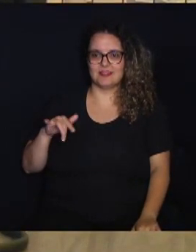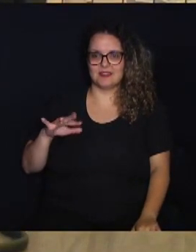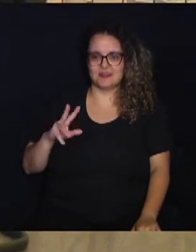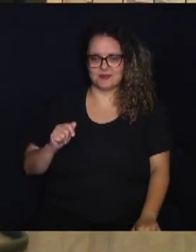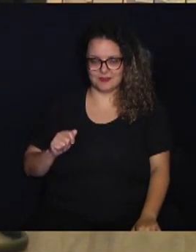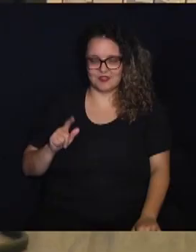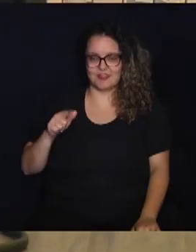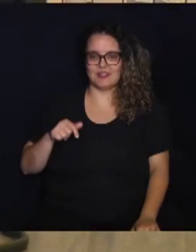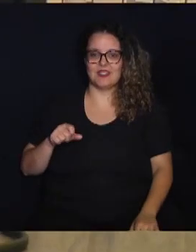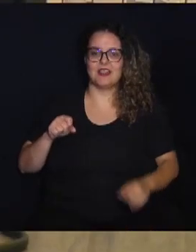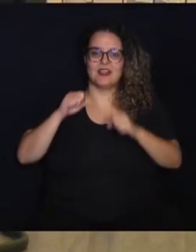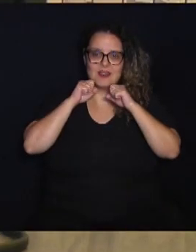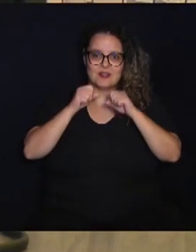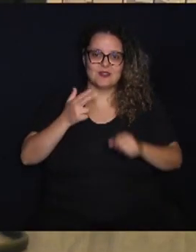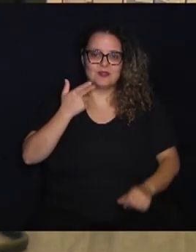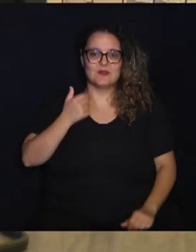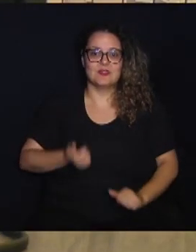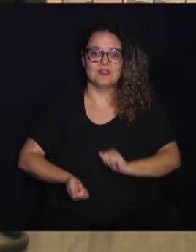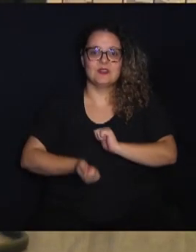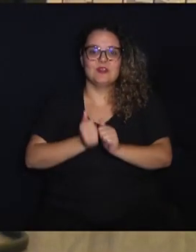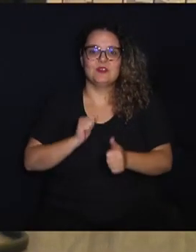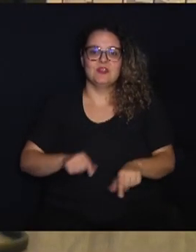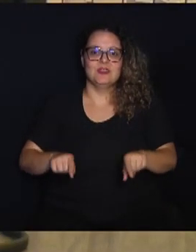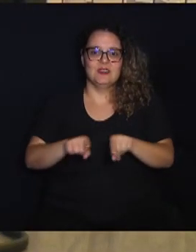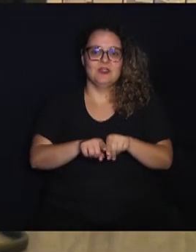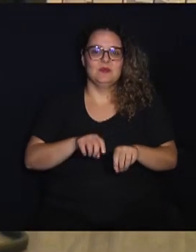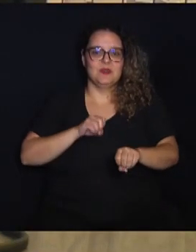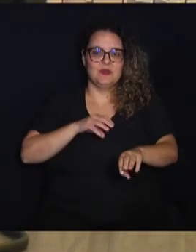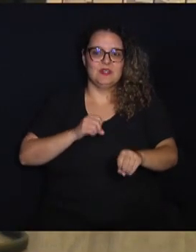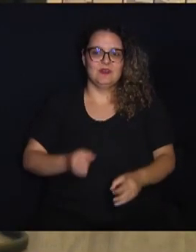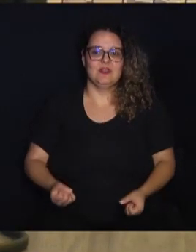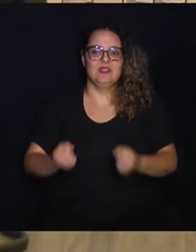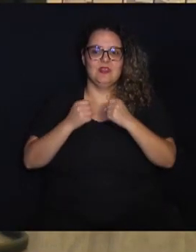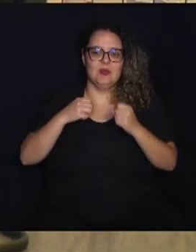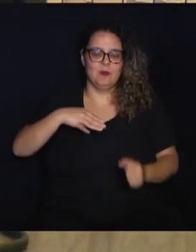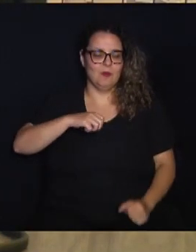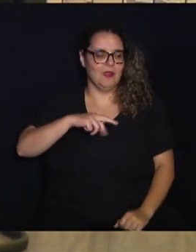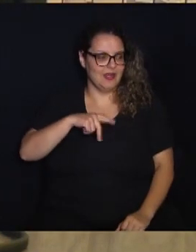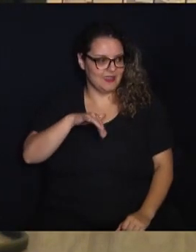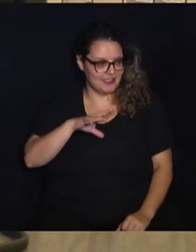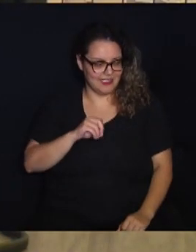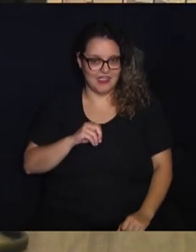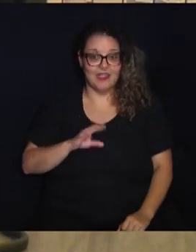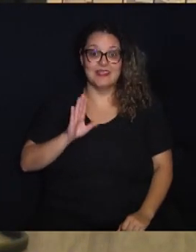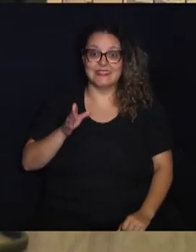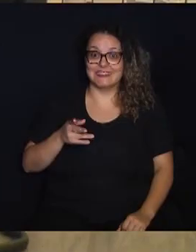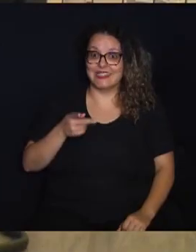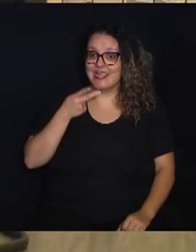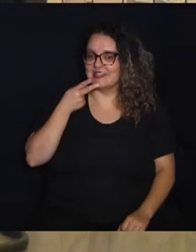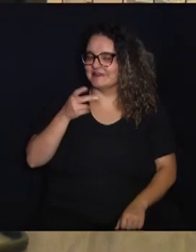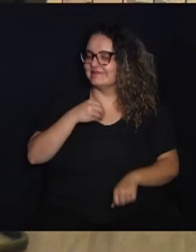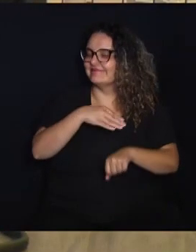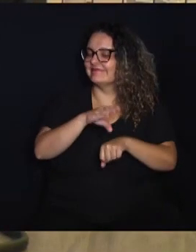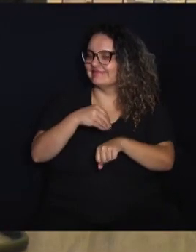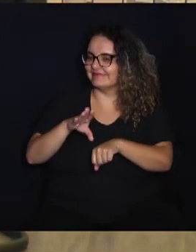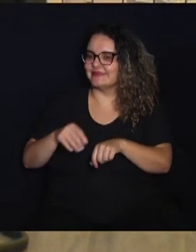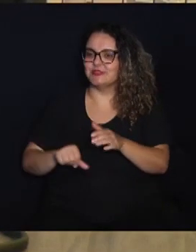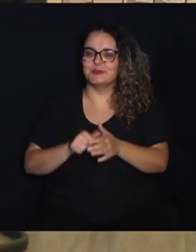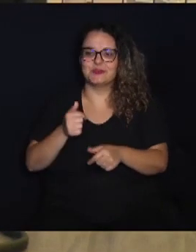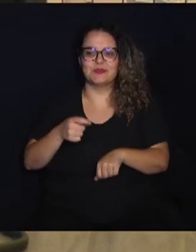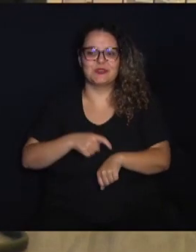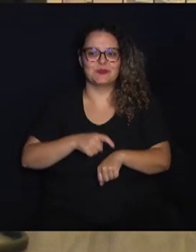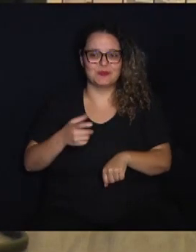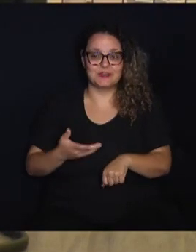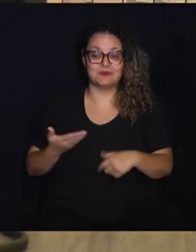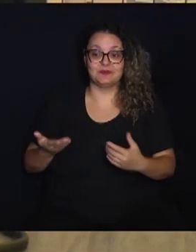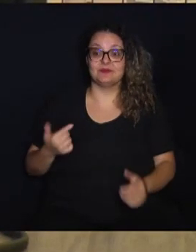é assessora nutricional esportiva, e o educador físico Marcelo Duarte. Já deram super dicas aqui no primeiro bloco e a